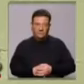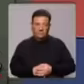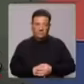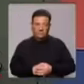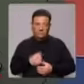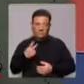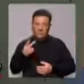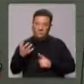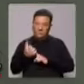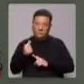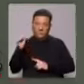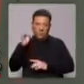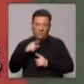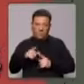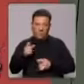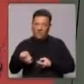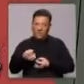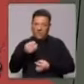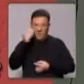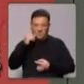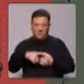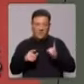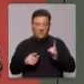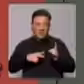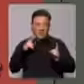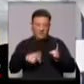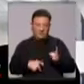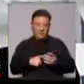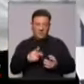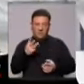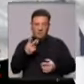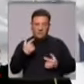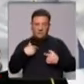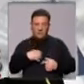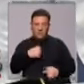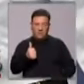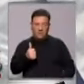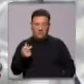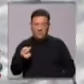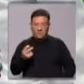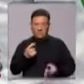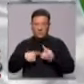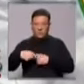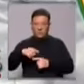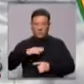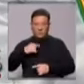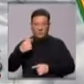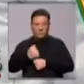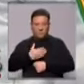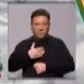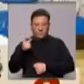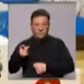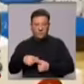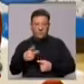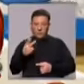Tem 2 títulos europeus em ligas amadoras, 6 títulos nacionais, 3 medalhas de bronze no circuito mundial onde estão os profissionais,